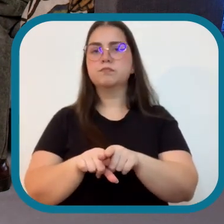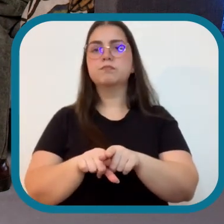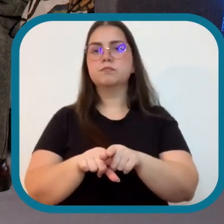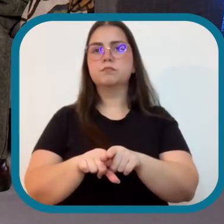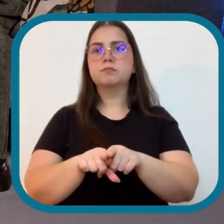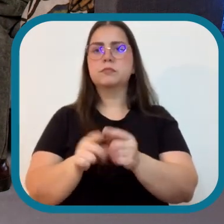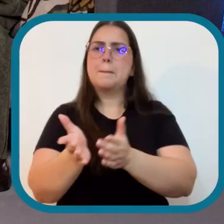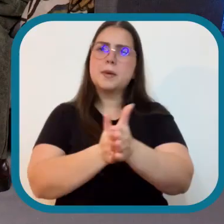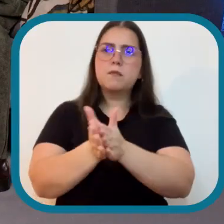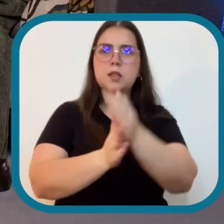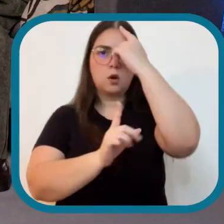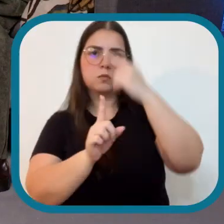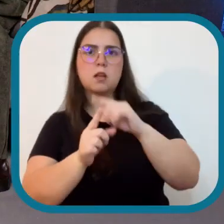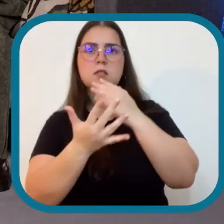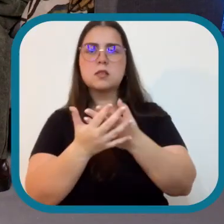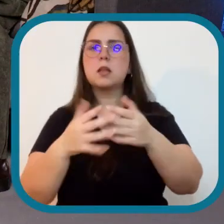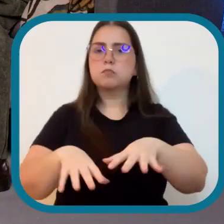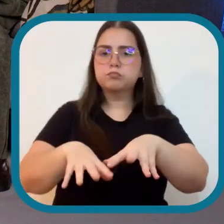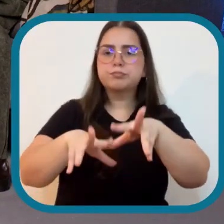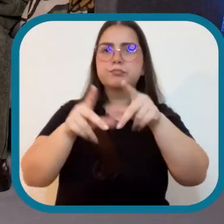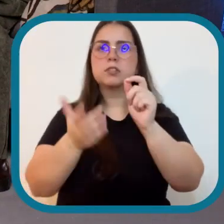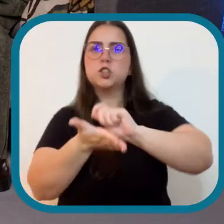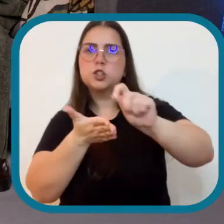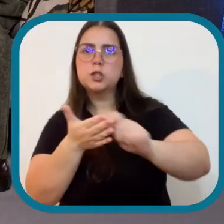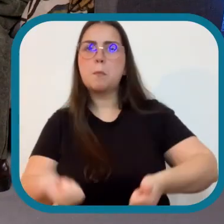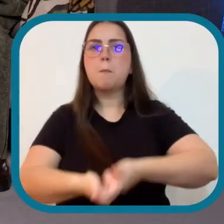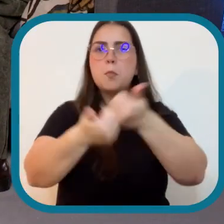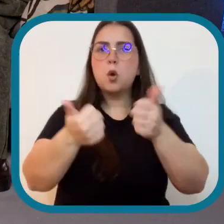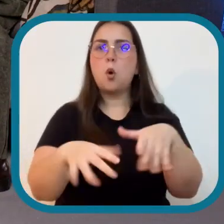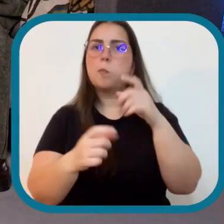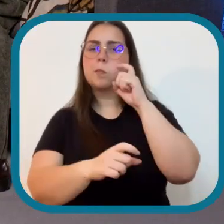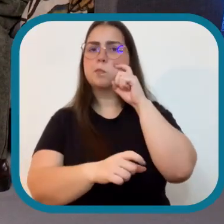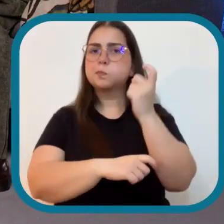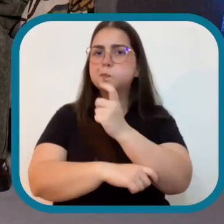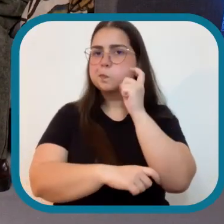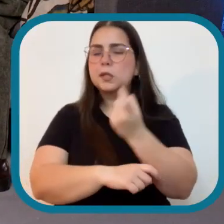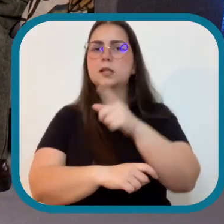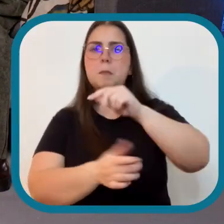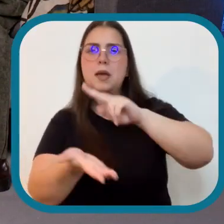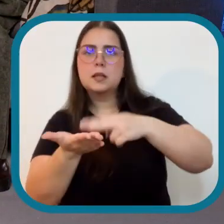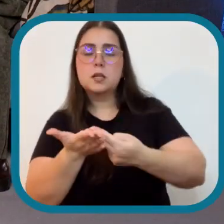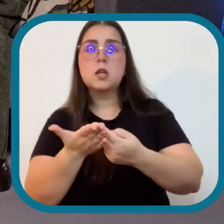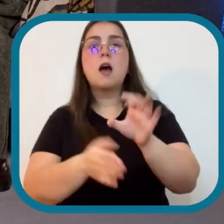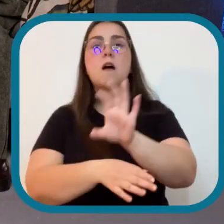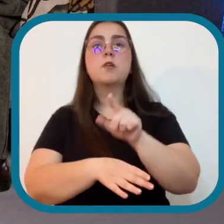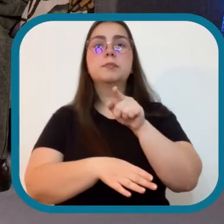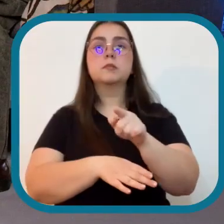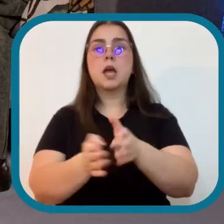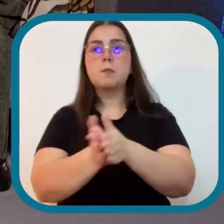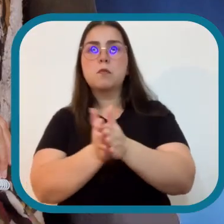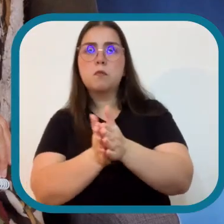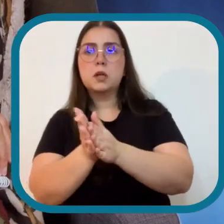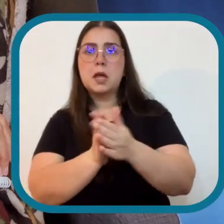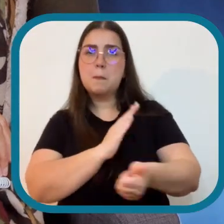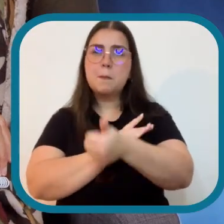utilizada com vista a melhorar, por exemplo, a qualidade da escrita ou até mesmo na própria revisão e na tradução, o seu uso na literatura torna-se mais aceitável, digamos assim?